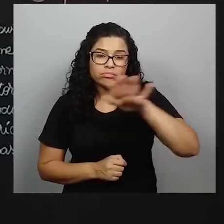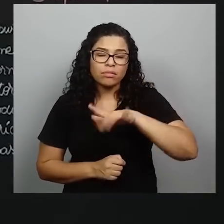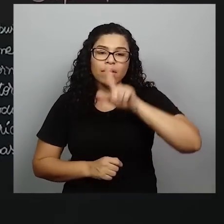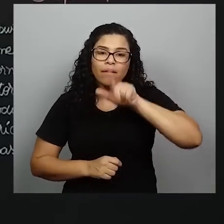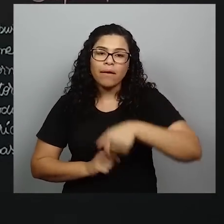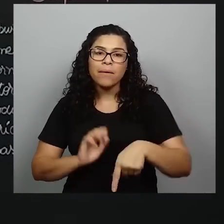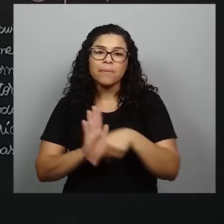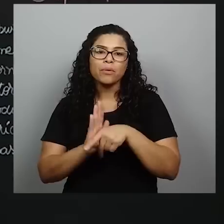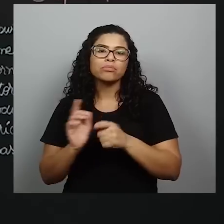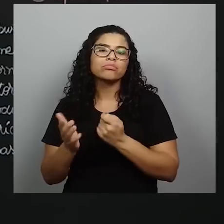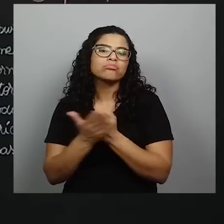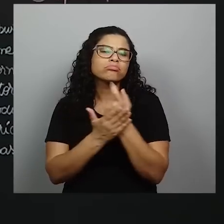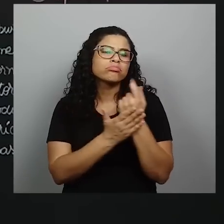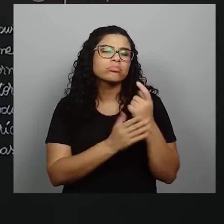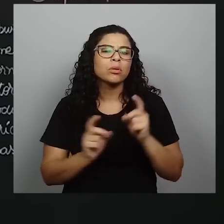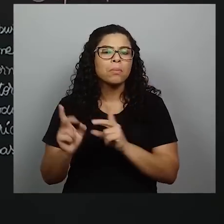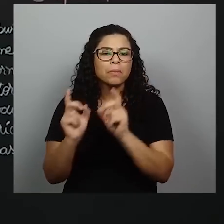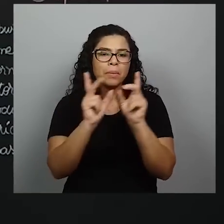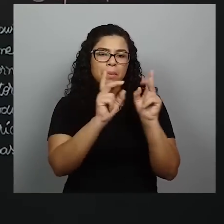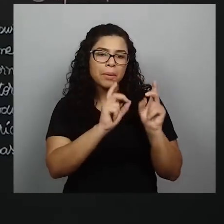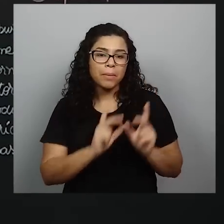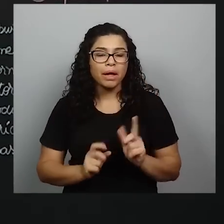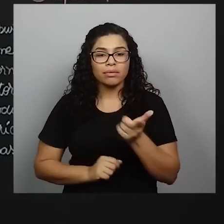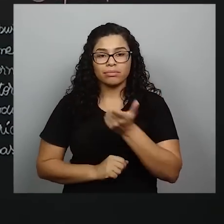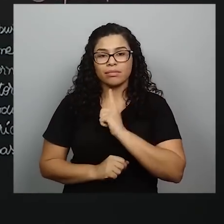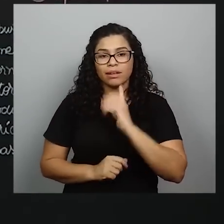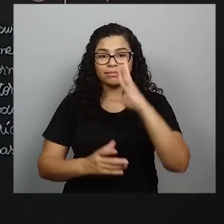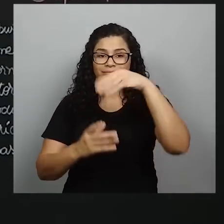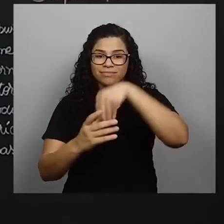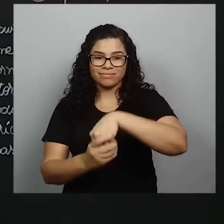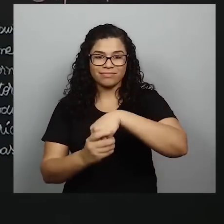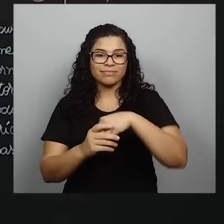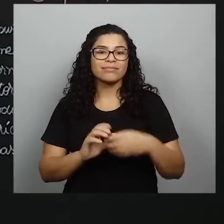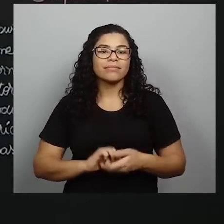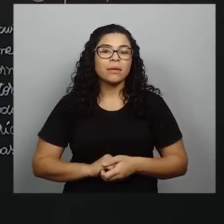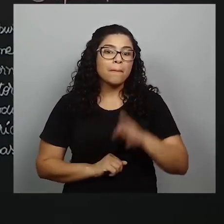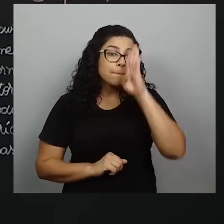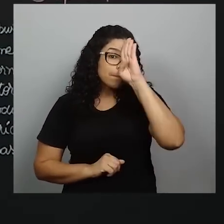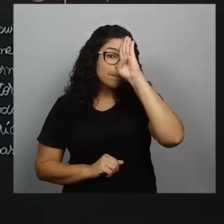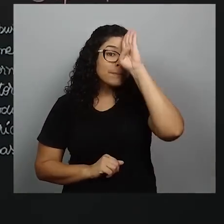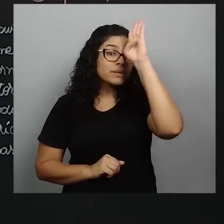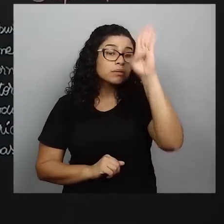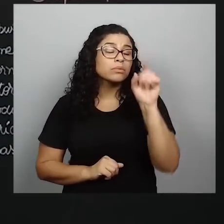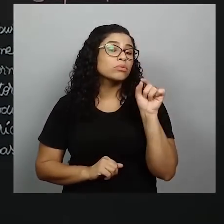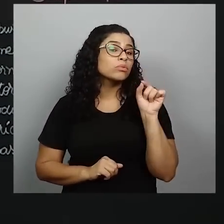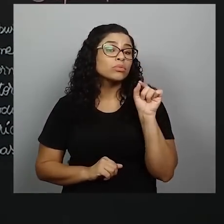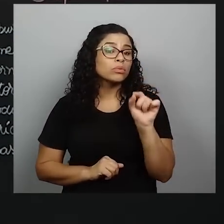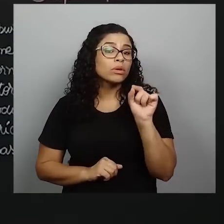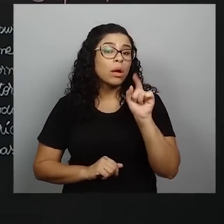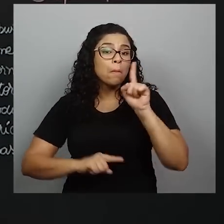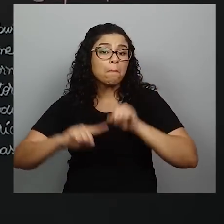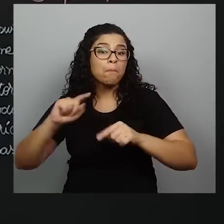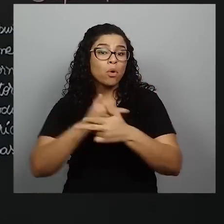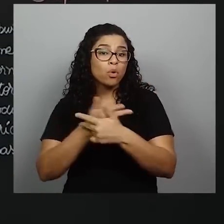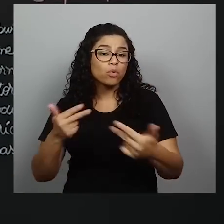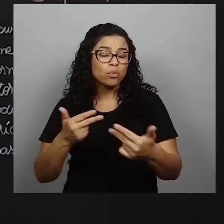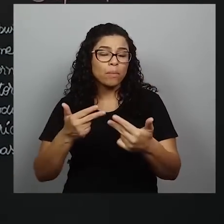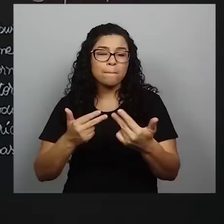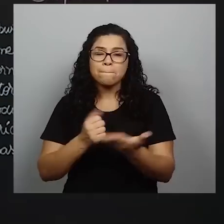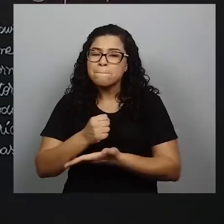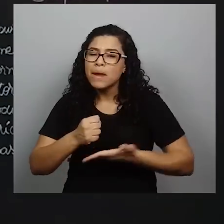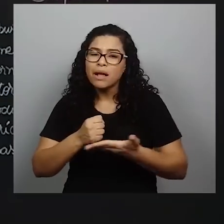de geração comercial, de produção comercial interna, principalmente do que? De produtos básicos